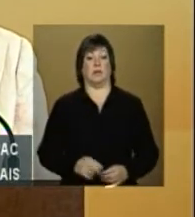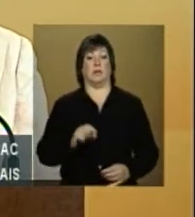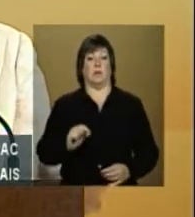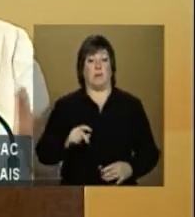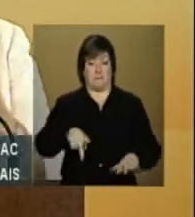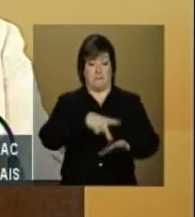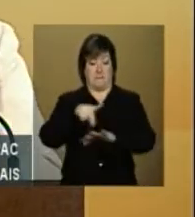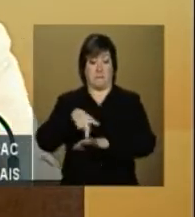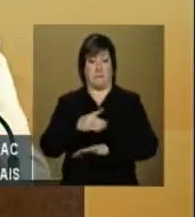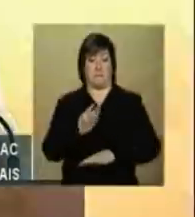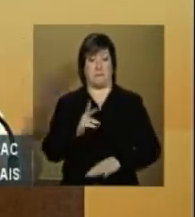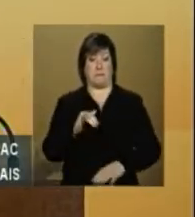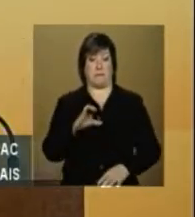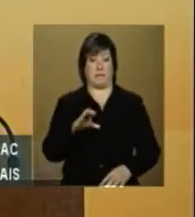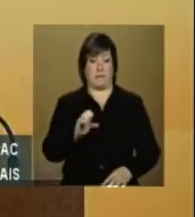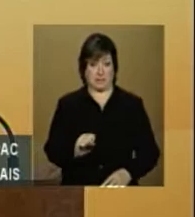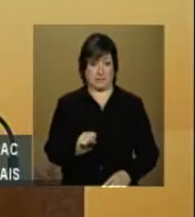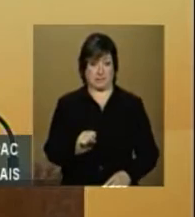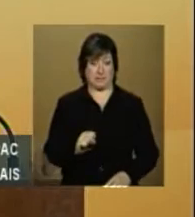BRICS,